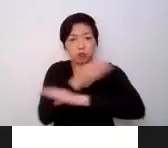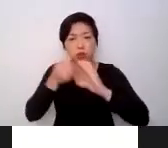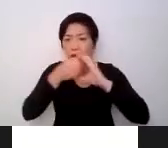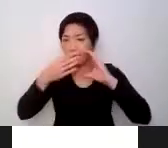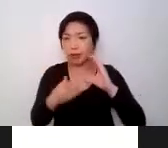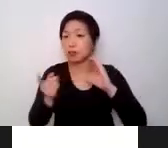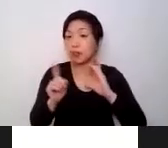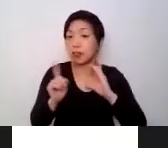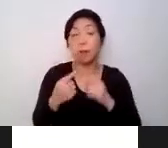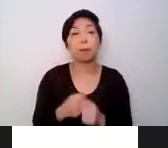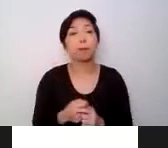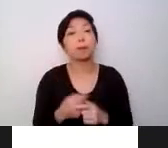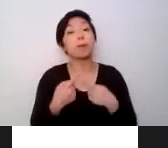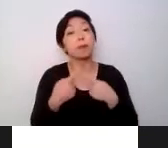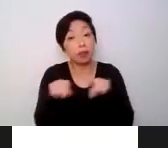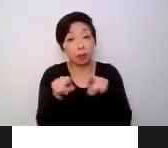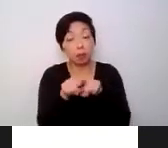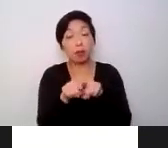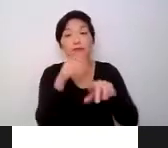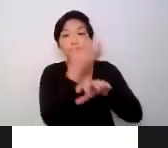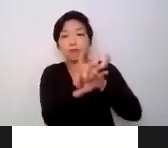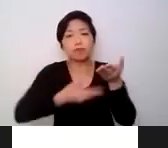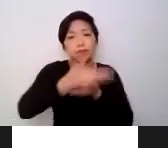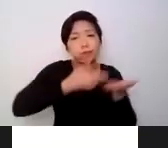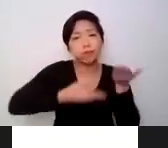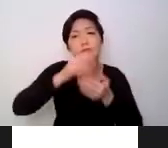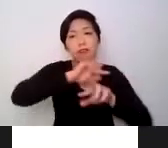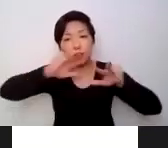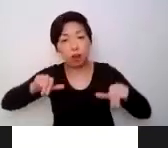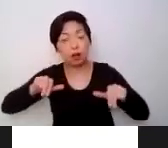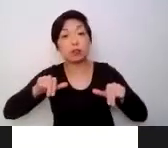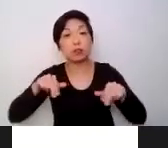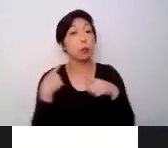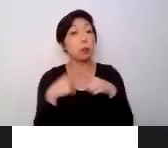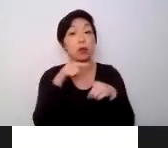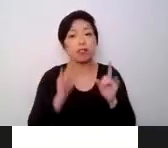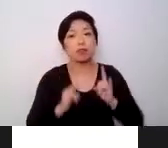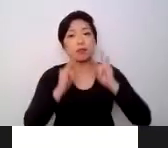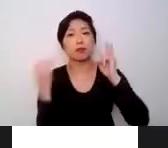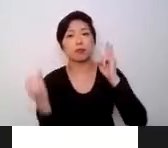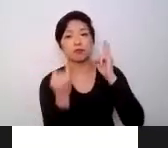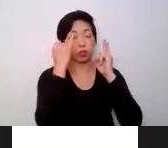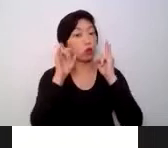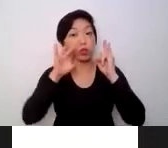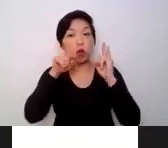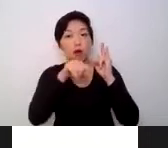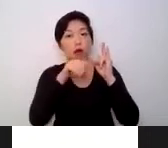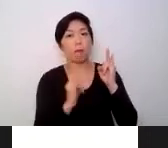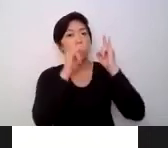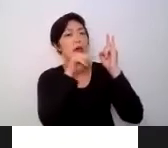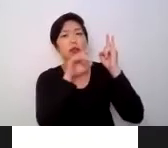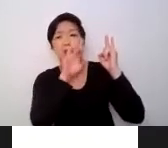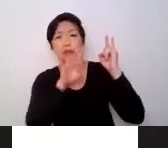e a interdisciplinaridade desse bem quais são as suas considerações para além do bem isolado da questão